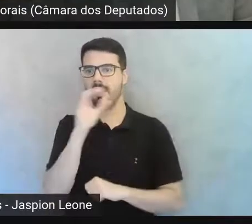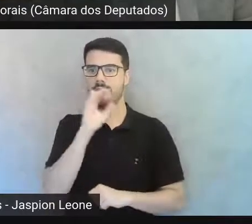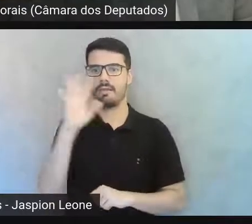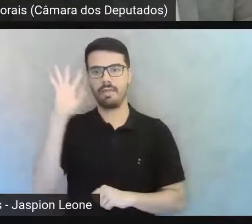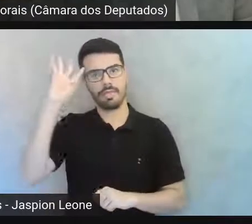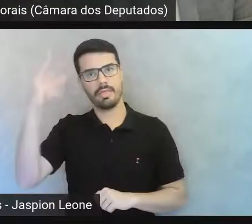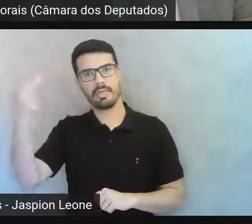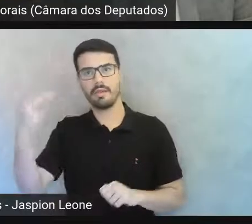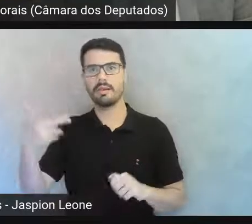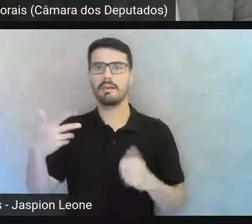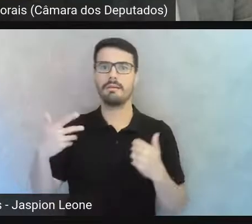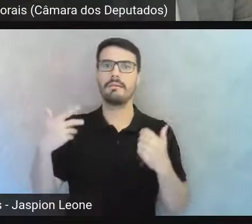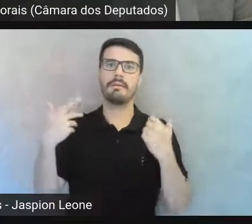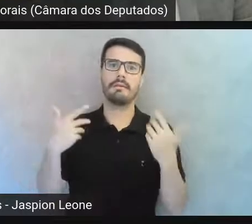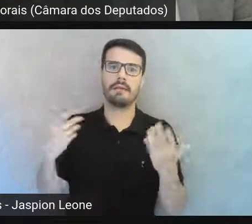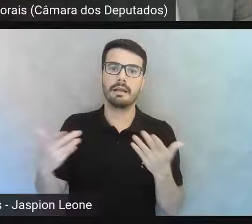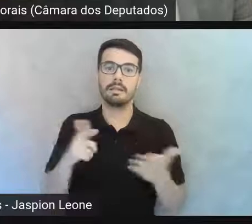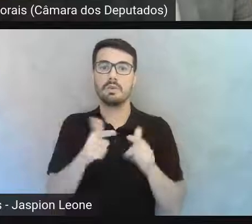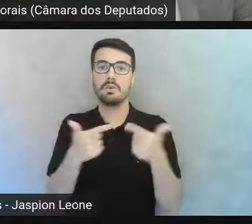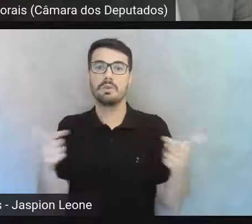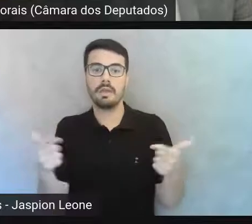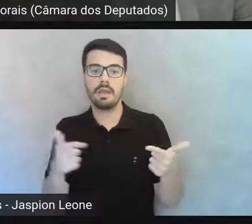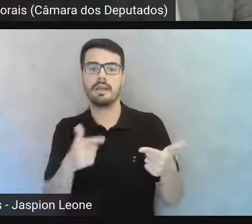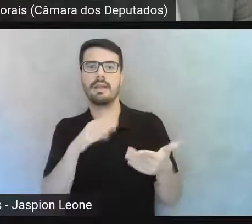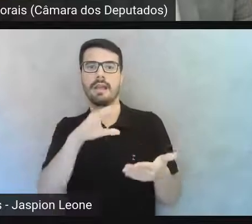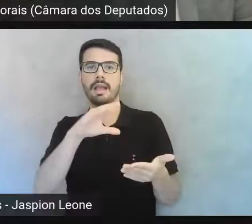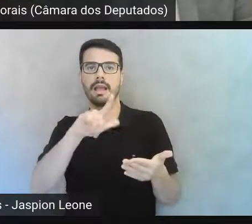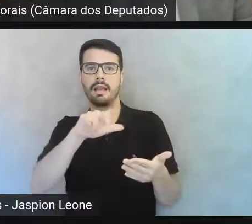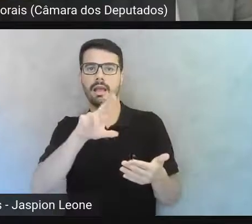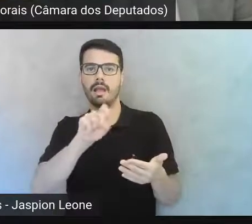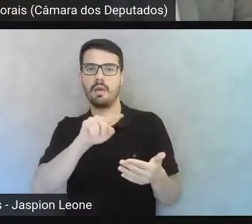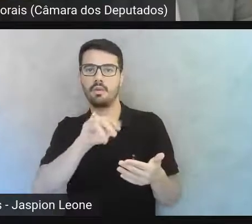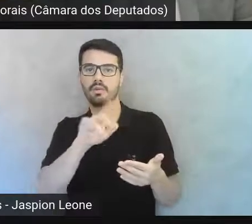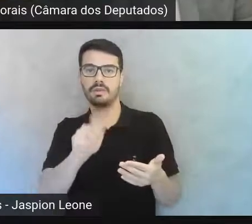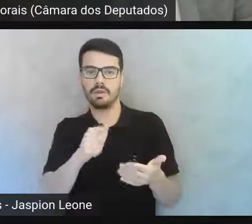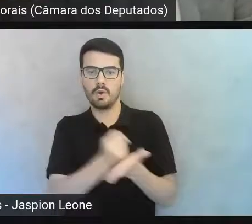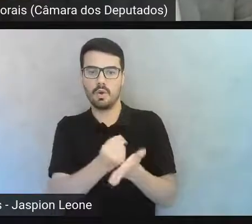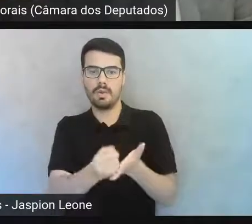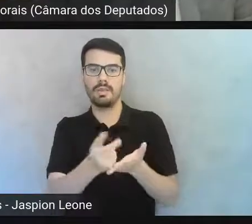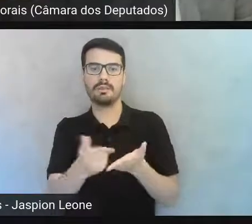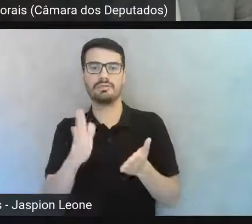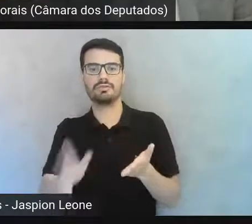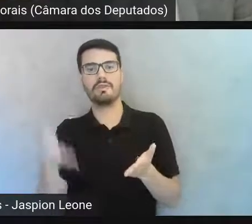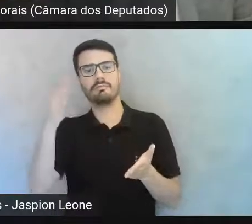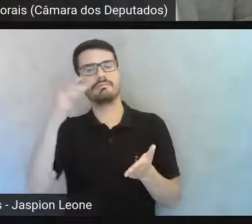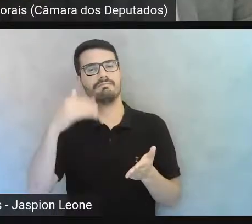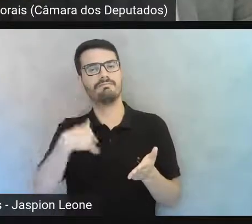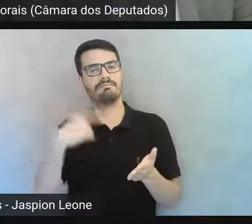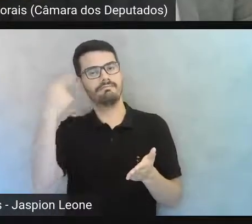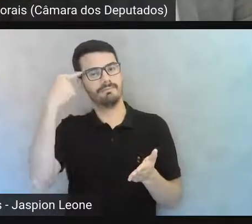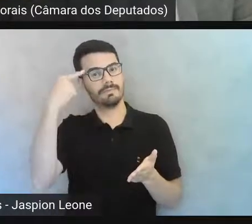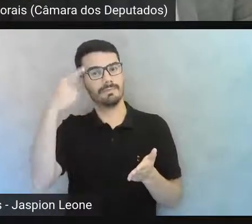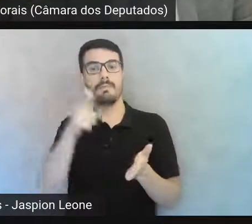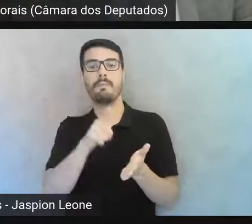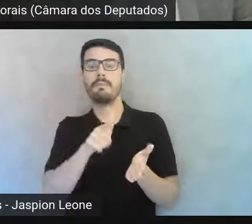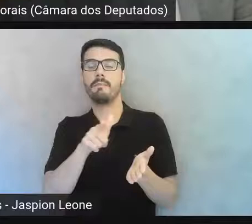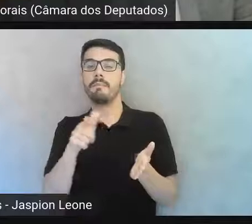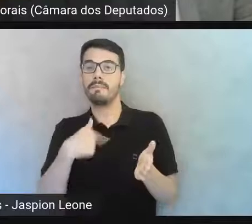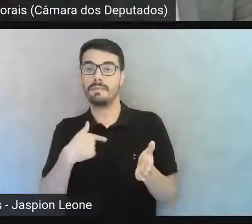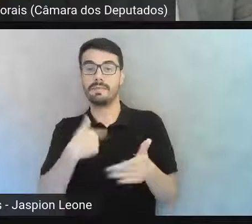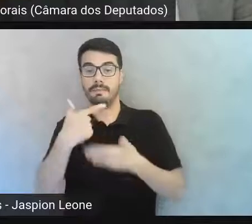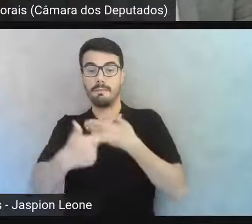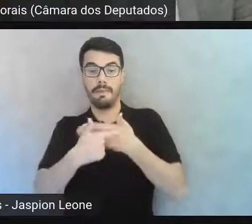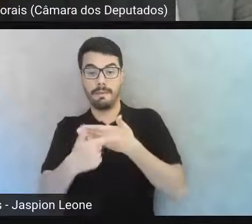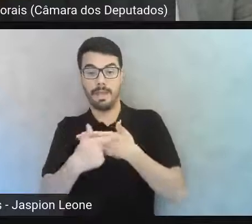o que fazer e sem ter cláusula de contrato prevendo o repositor, prevendo as coisas. Então, o papel foi, assim, uma atuação de